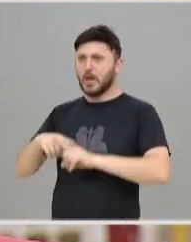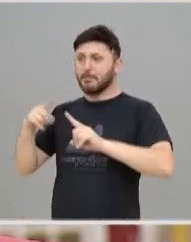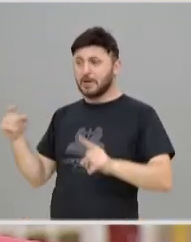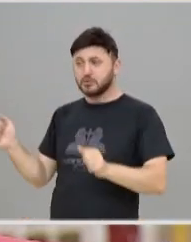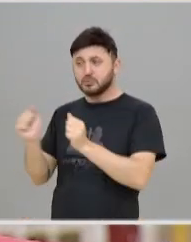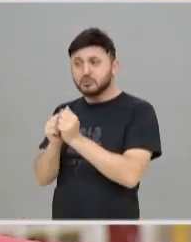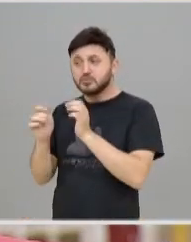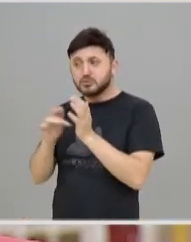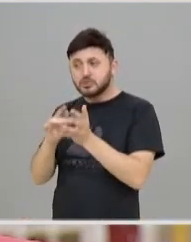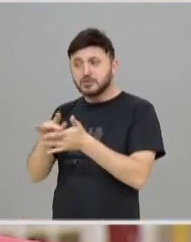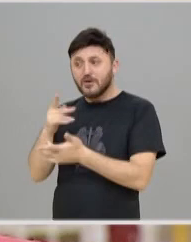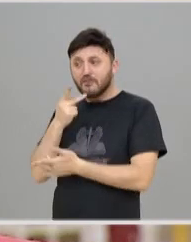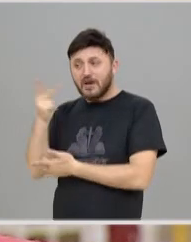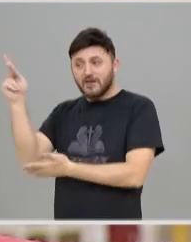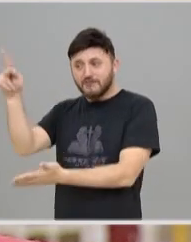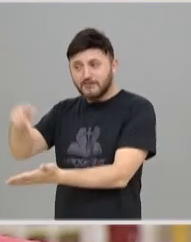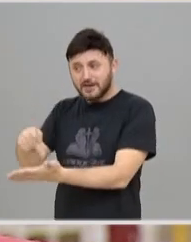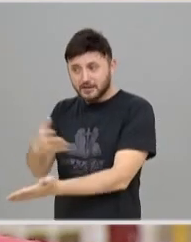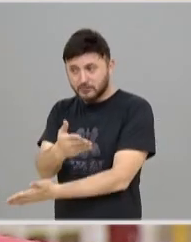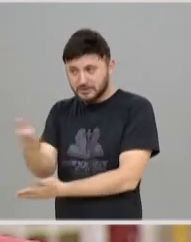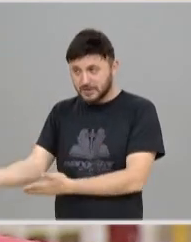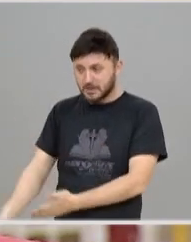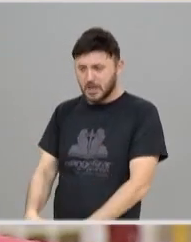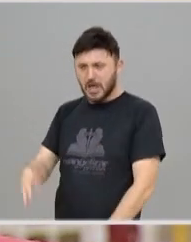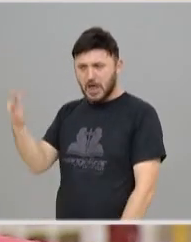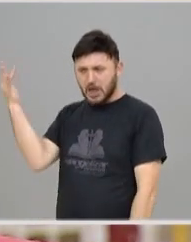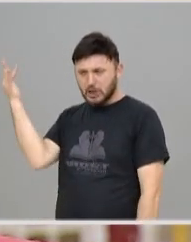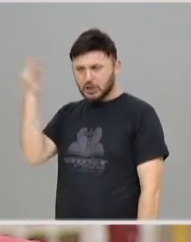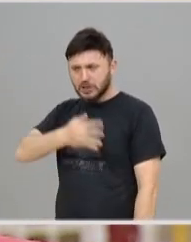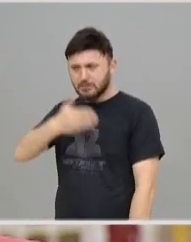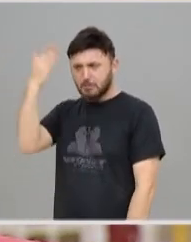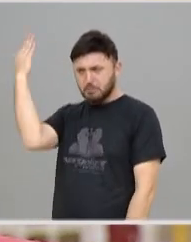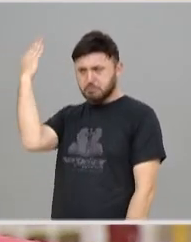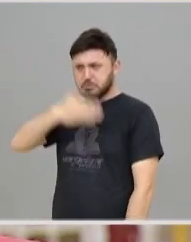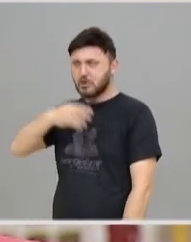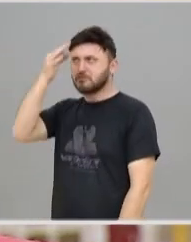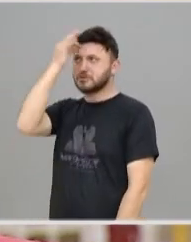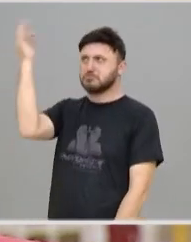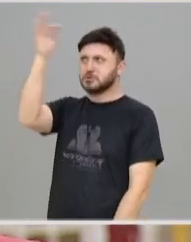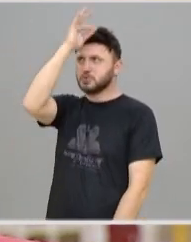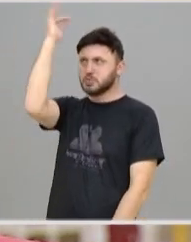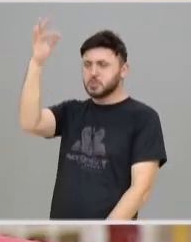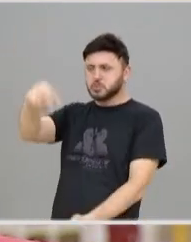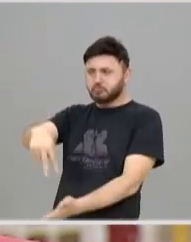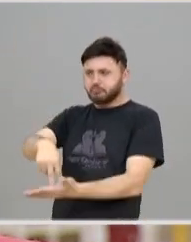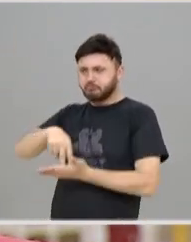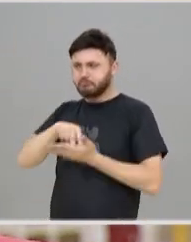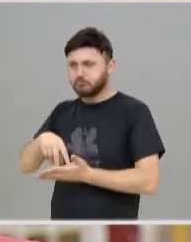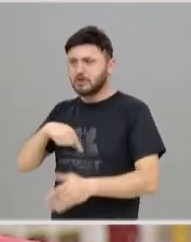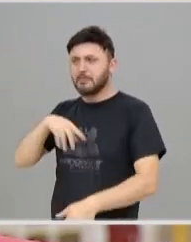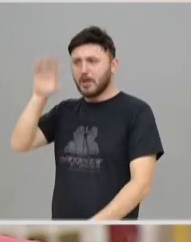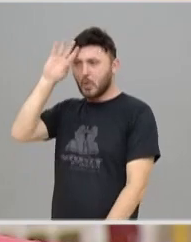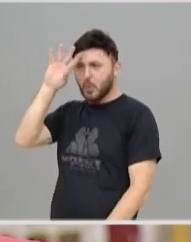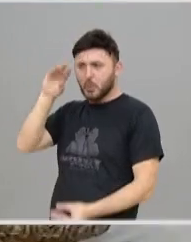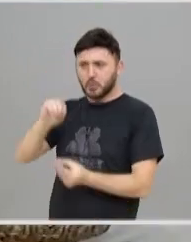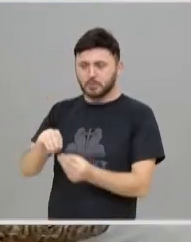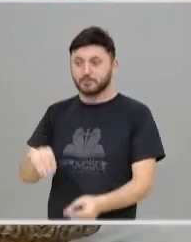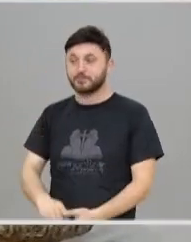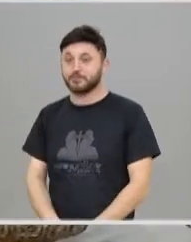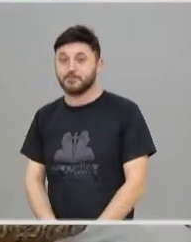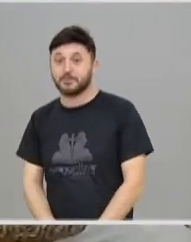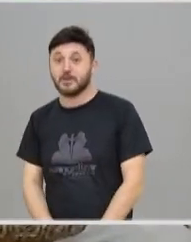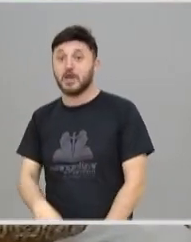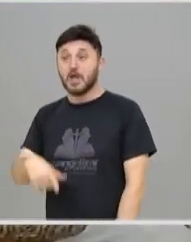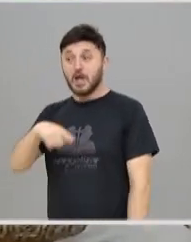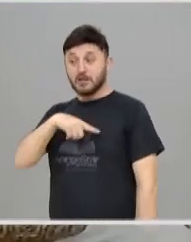a verdade, apoiado no testemunho do Espírito Santo e da minha consciência.